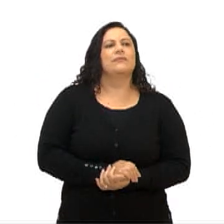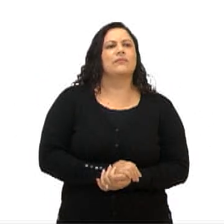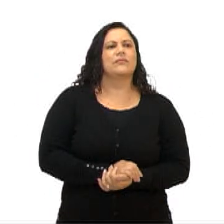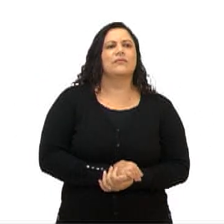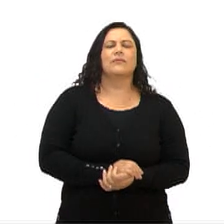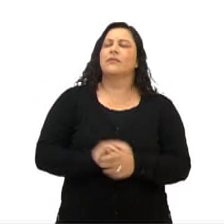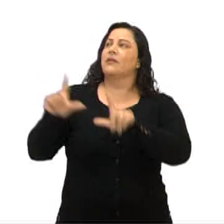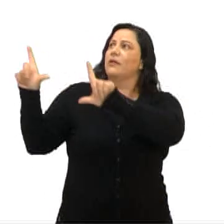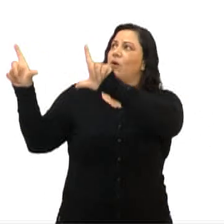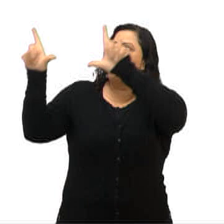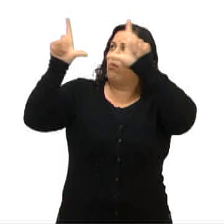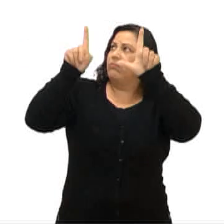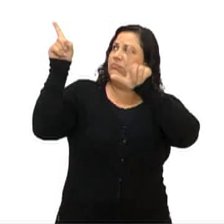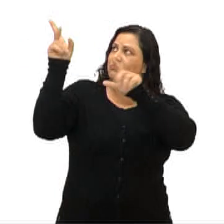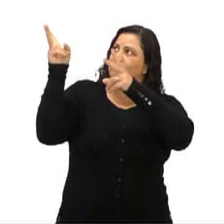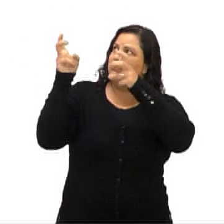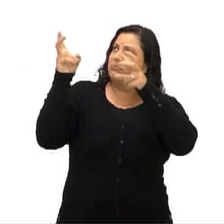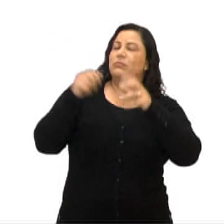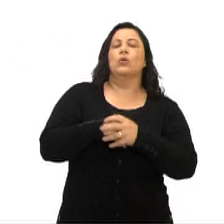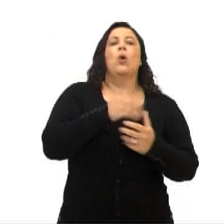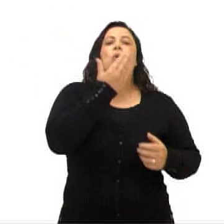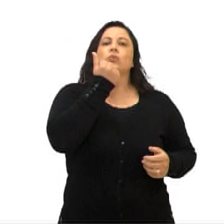Que é Os Comedores de Batata.